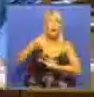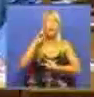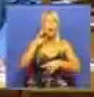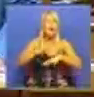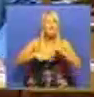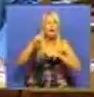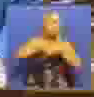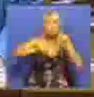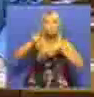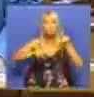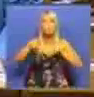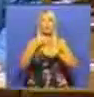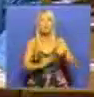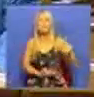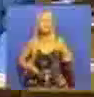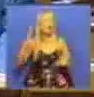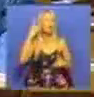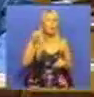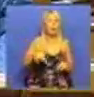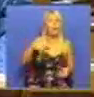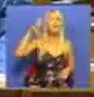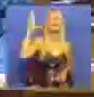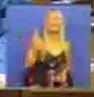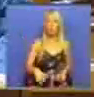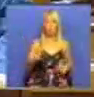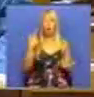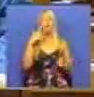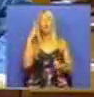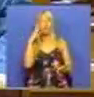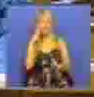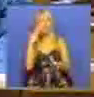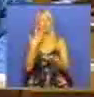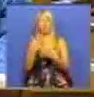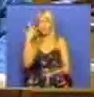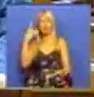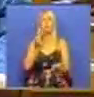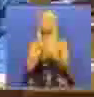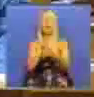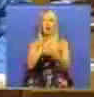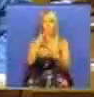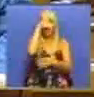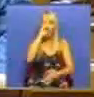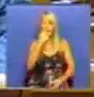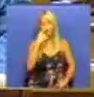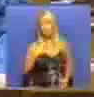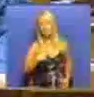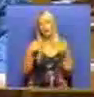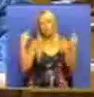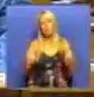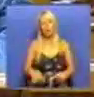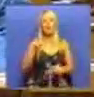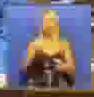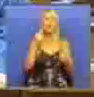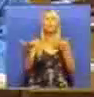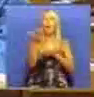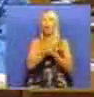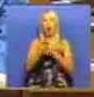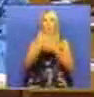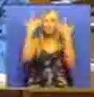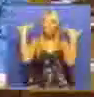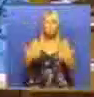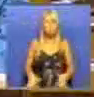em Portugal. Este número é bem a marca de uma governação falhada e de uma economia mal